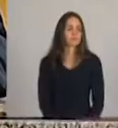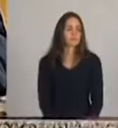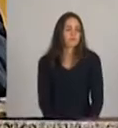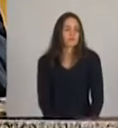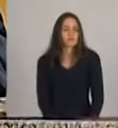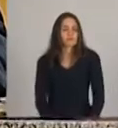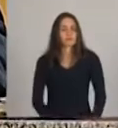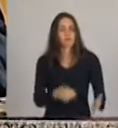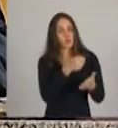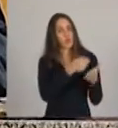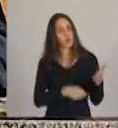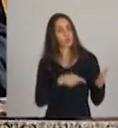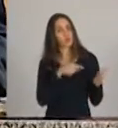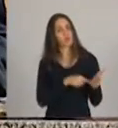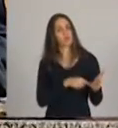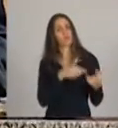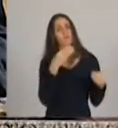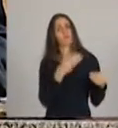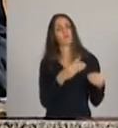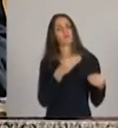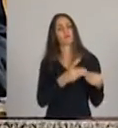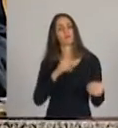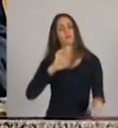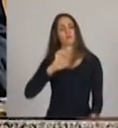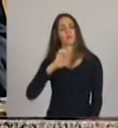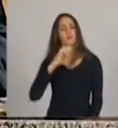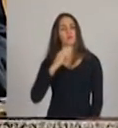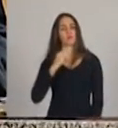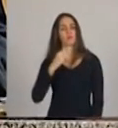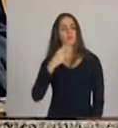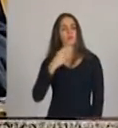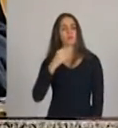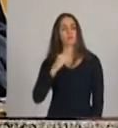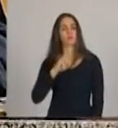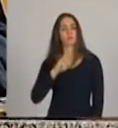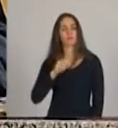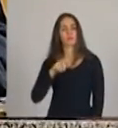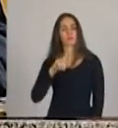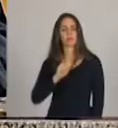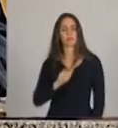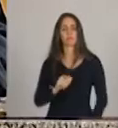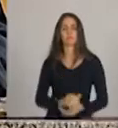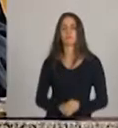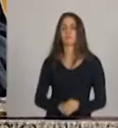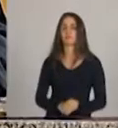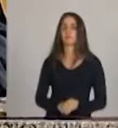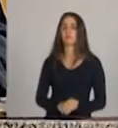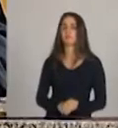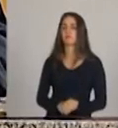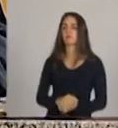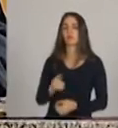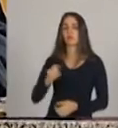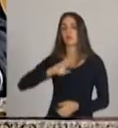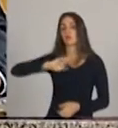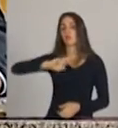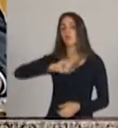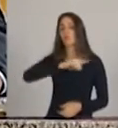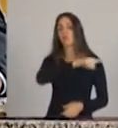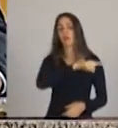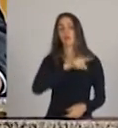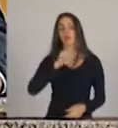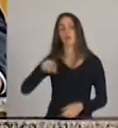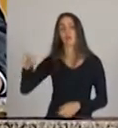Ecoporanga. Deputado Bruno Lamas. Pela ordem. Pela ordem, deputado Bruno Lamas. Dari, está localizado em Vitória, não em Ecoporanga.